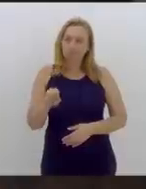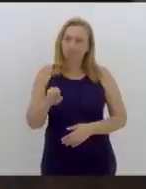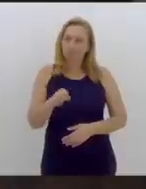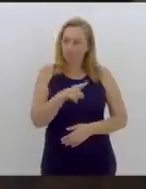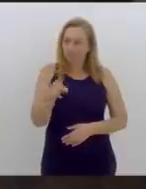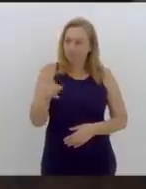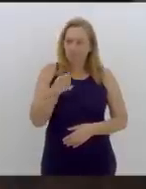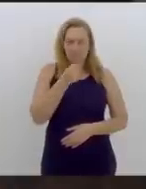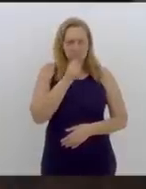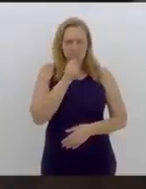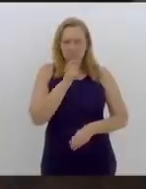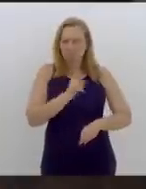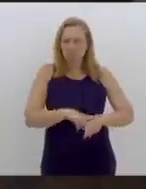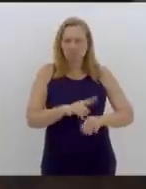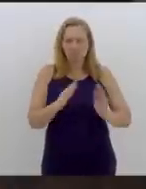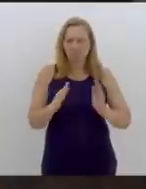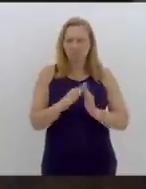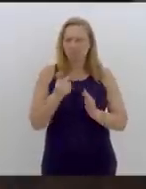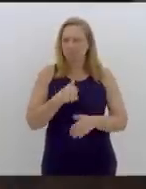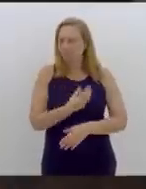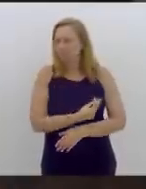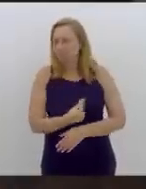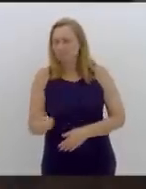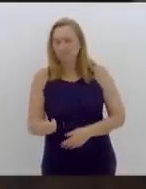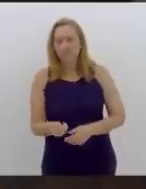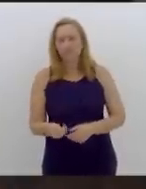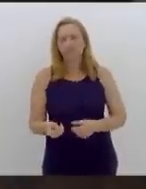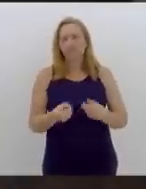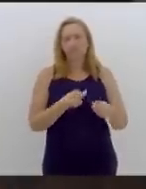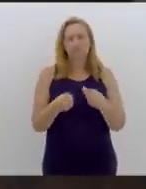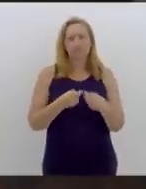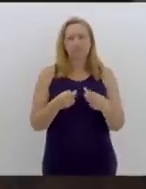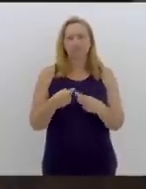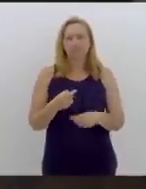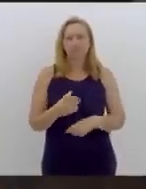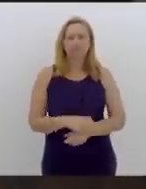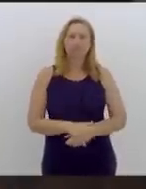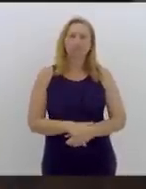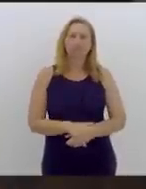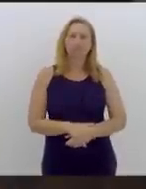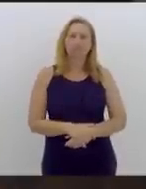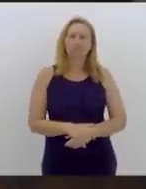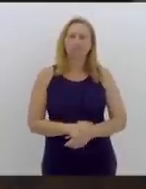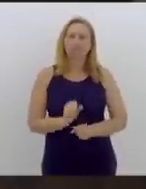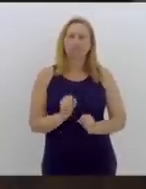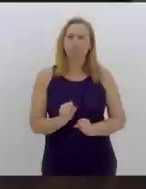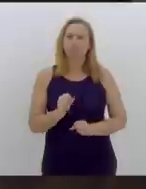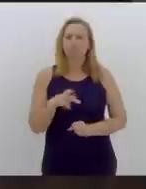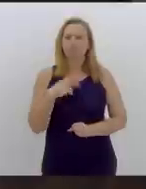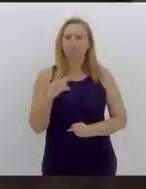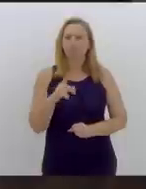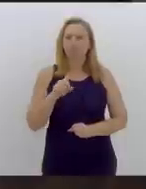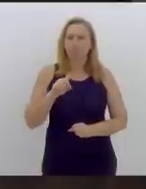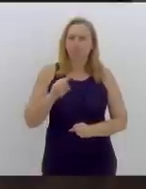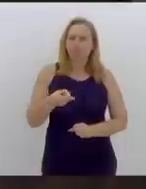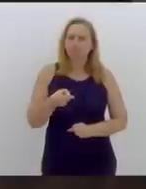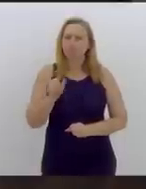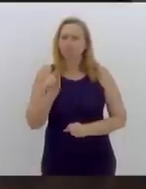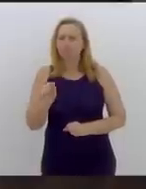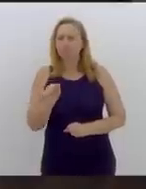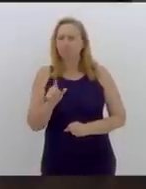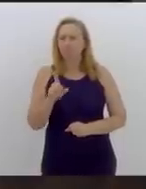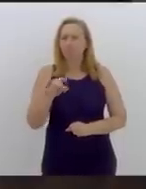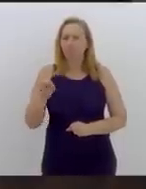que nenhum momento aqui nessa casa eu fugia A Guerra Não tem ninguém aqui que possa falar um ponto ou uma vírgula do deputado Marcelo